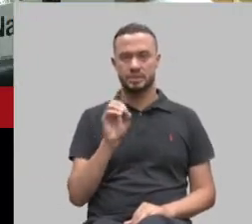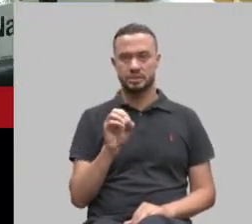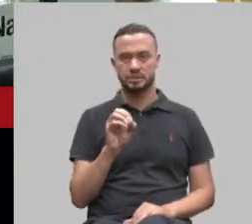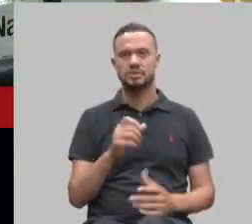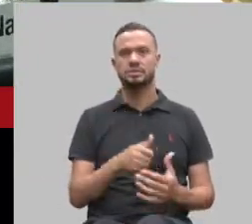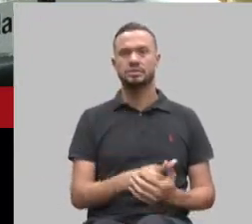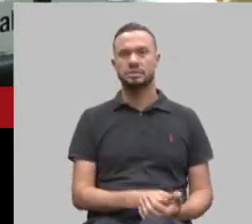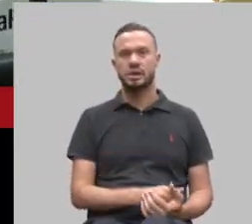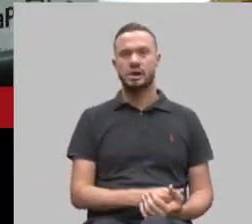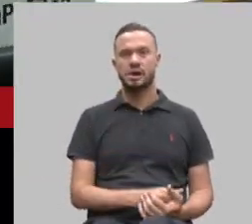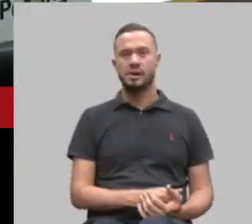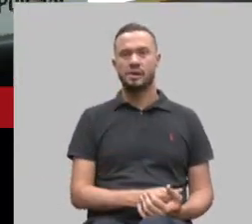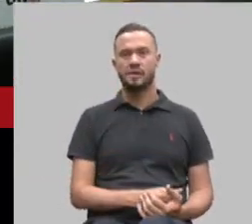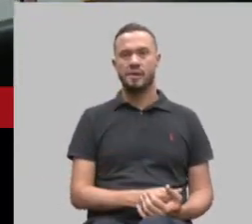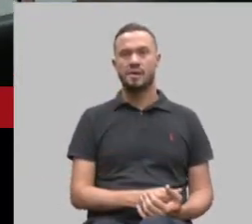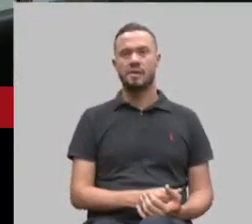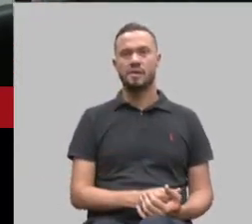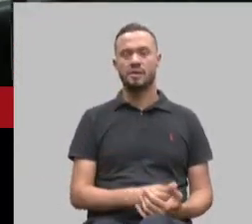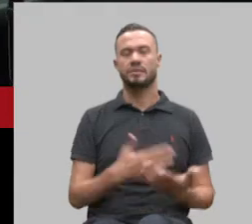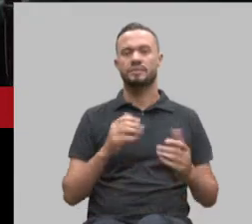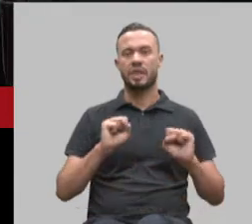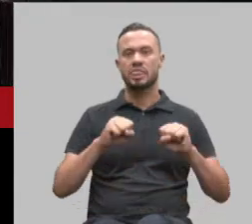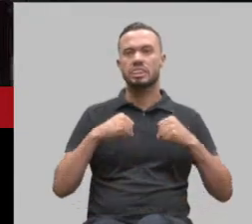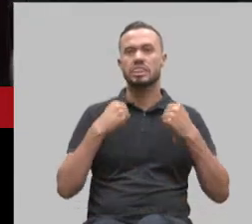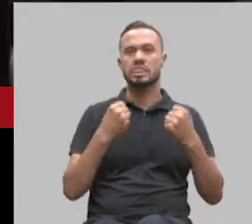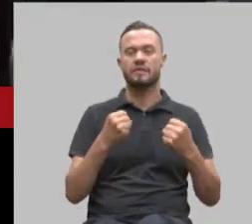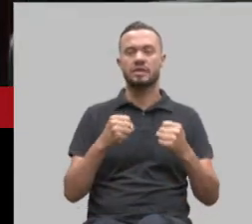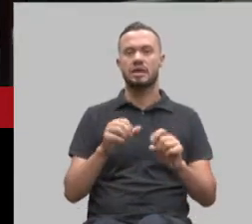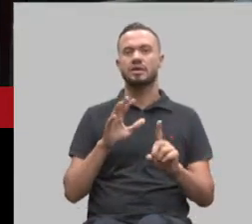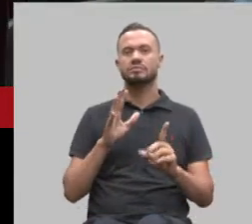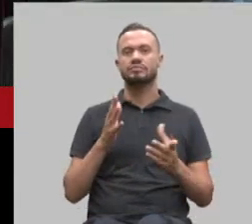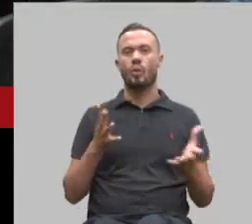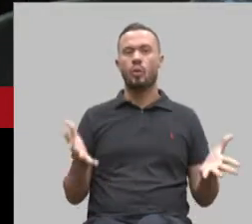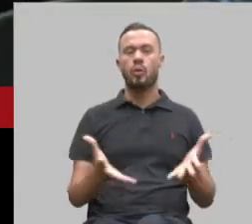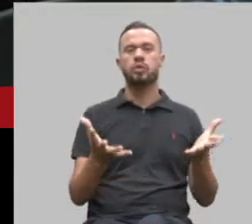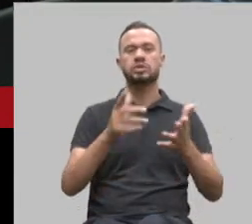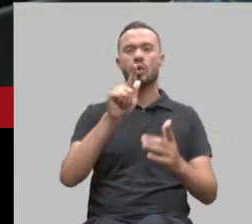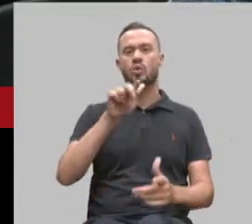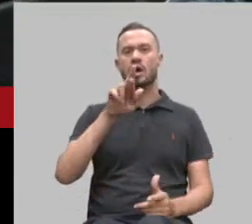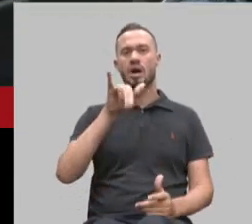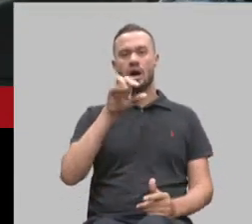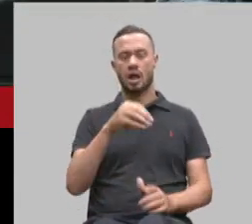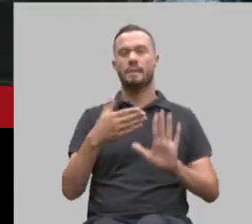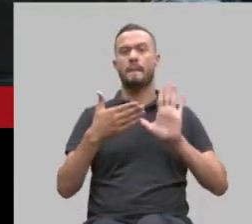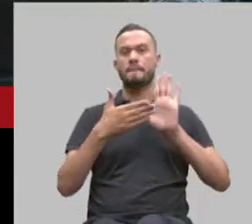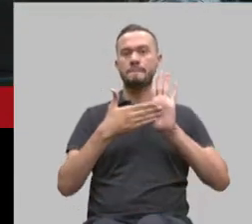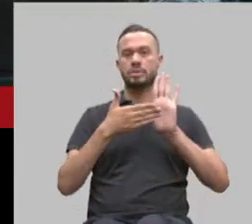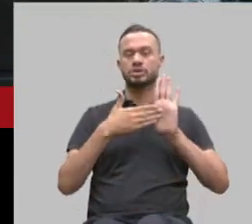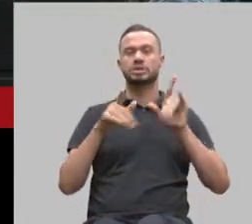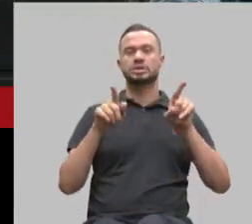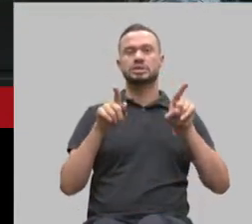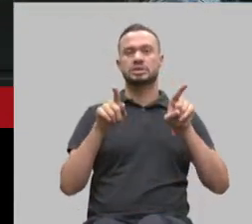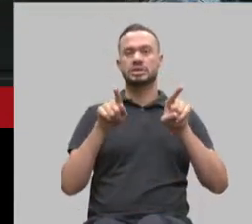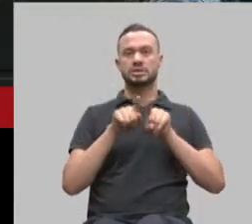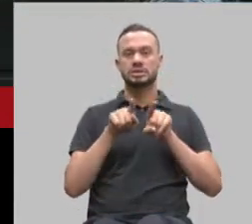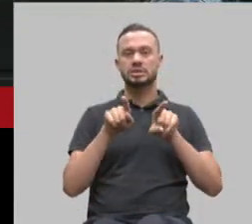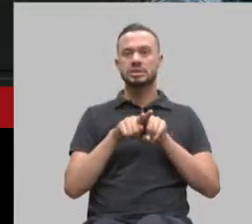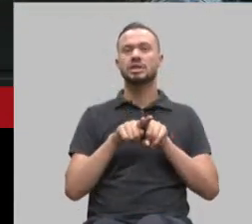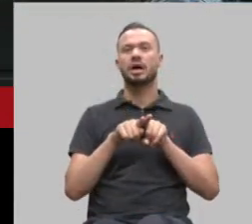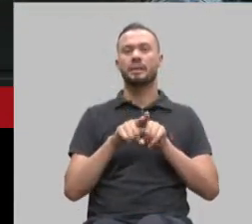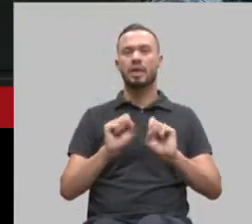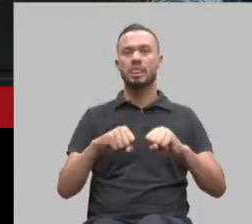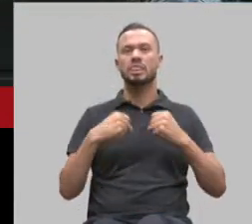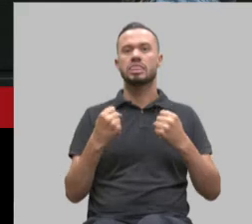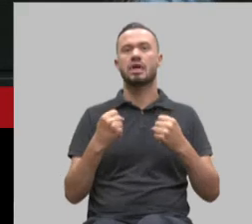sou de defender o incentivo ao grêmio estudantil esse projeto também defende a integração e interação